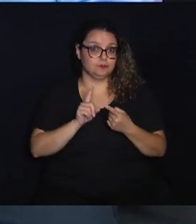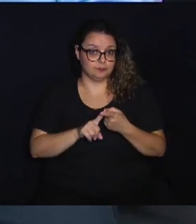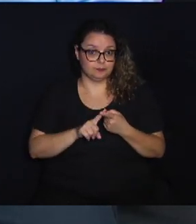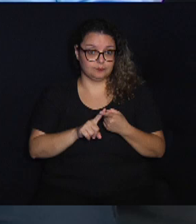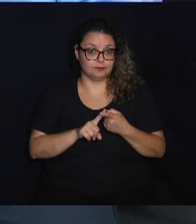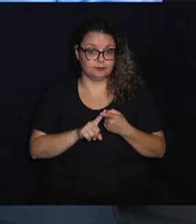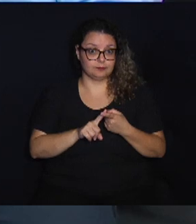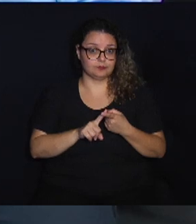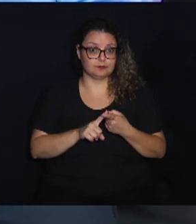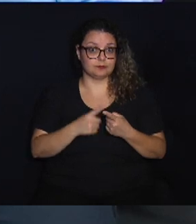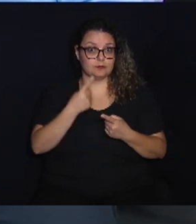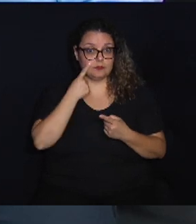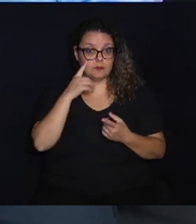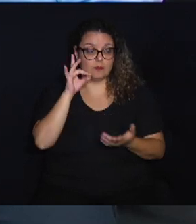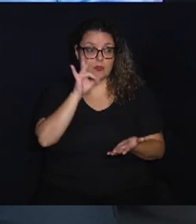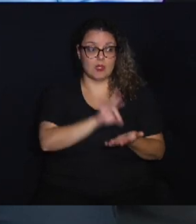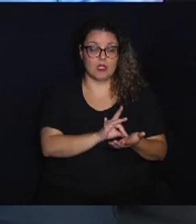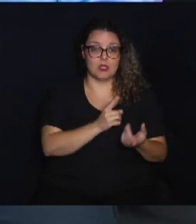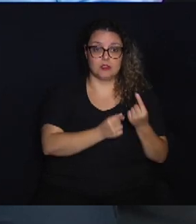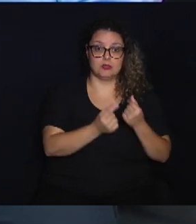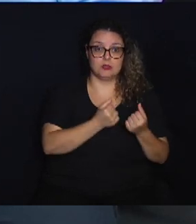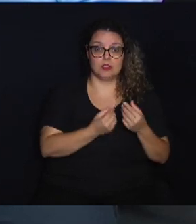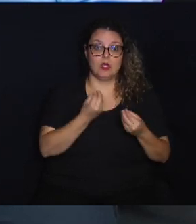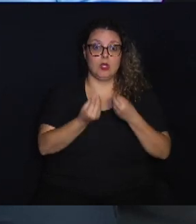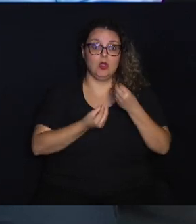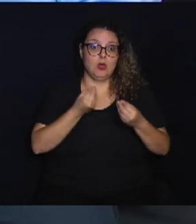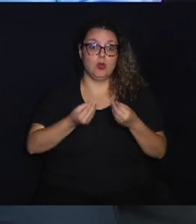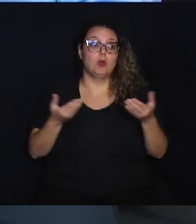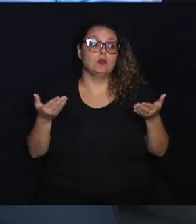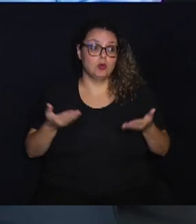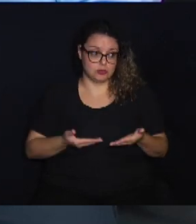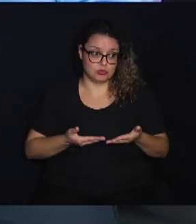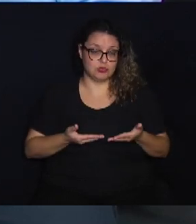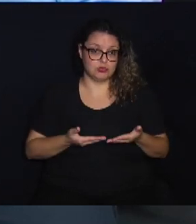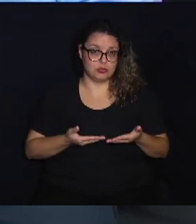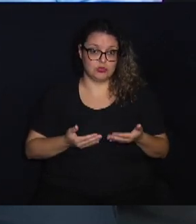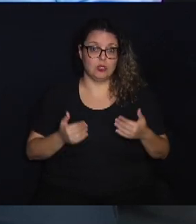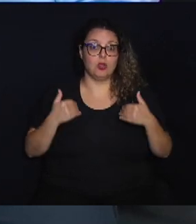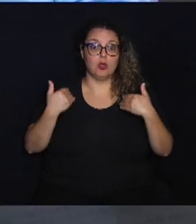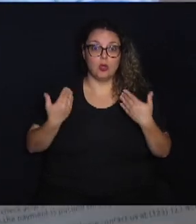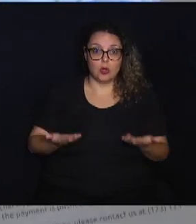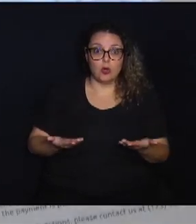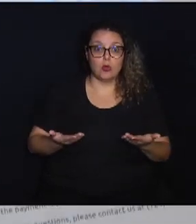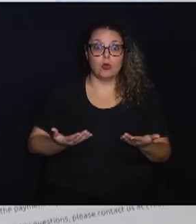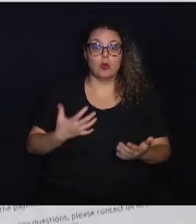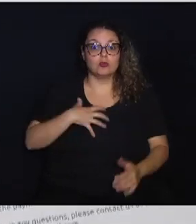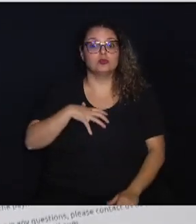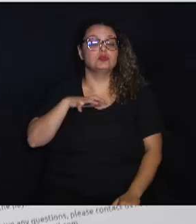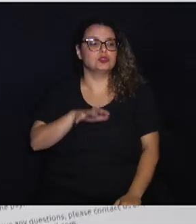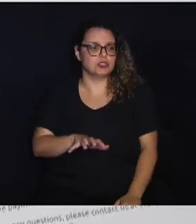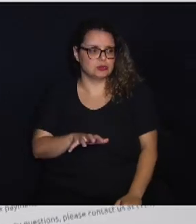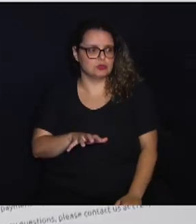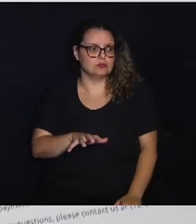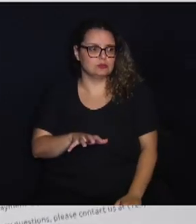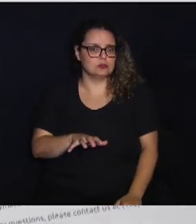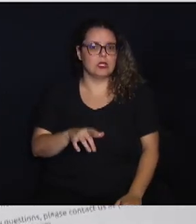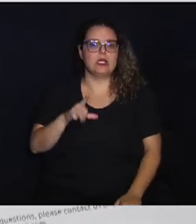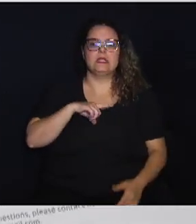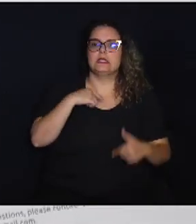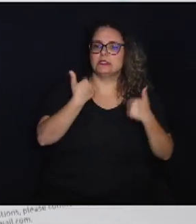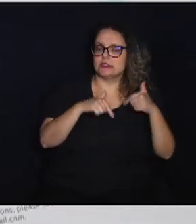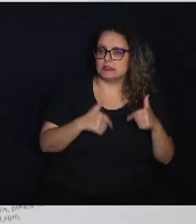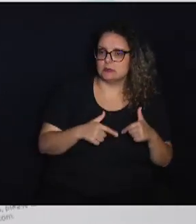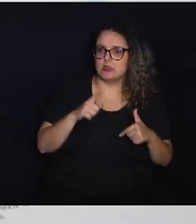primeiramente, olhe a sua realidade financeira, como você está hoje, qual é a sua situação, você está empregado, você tem